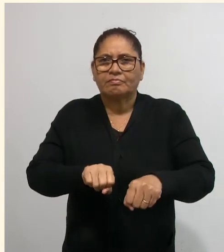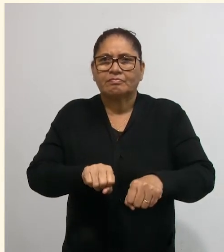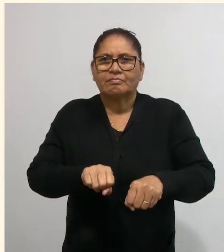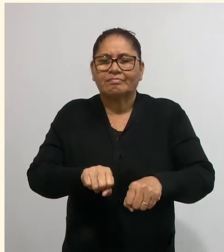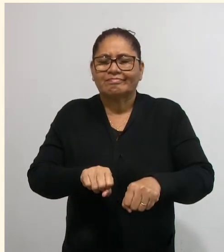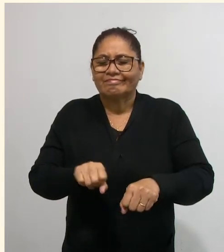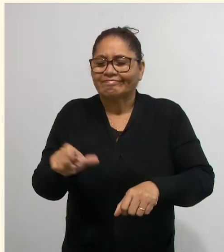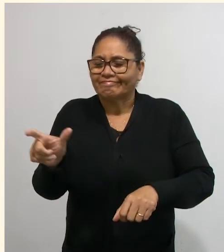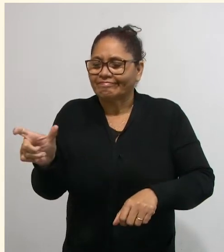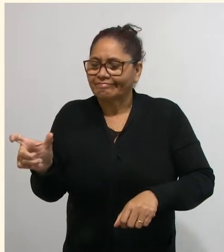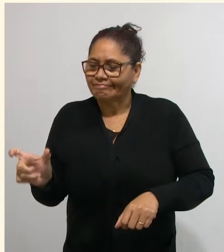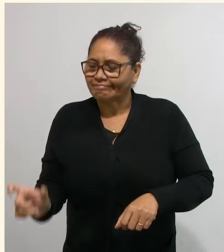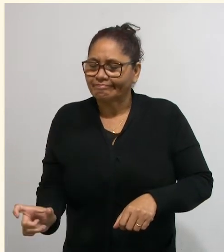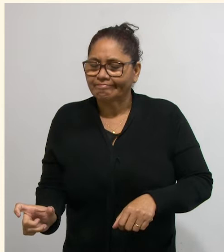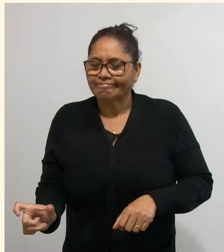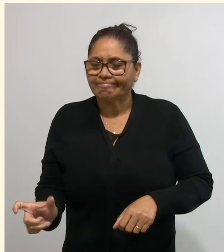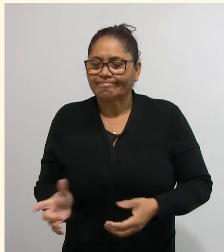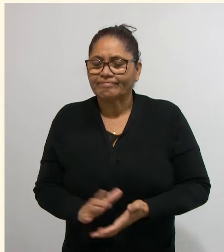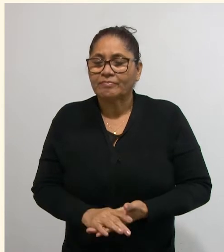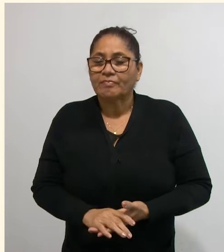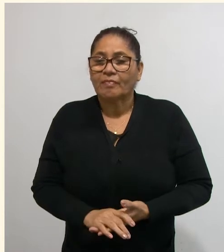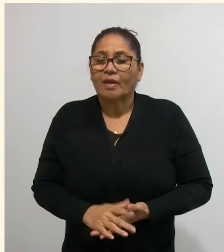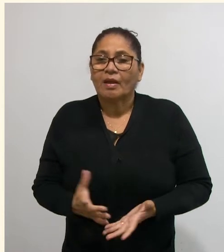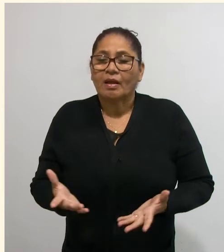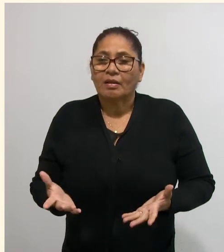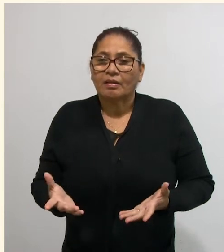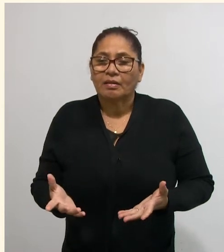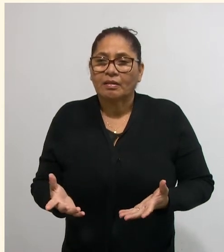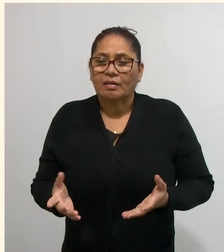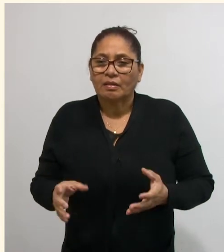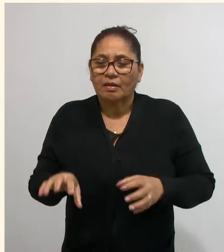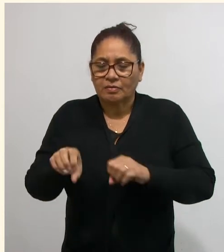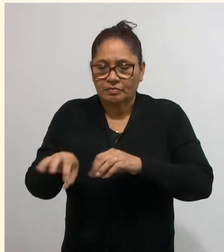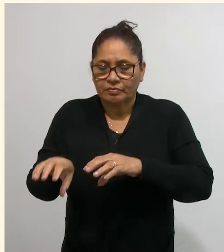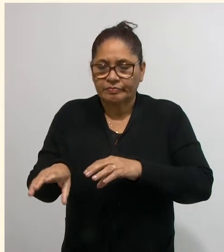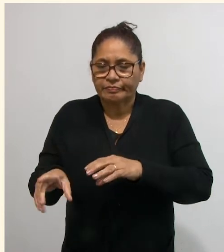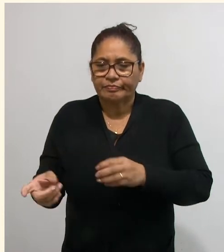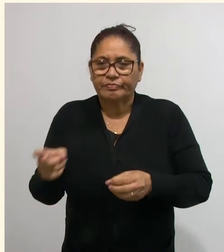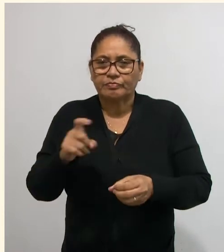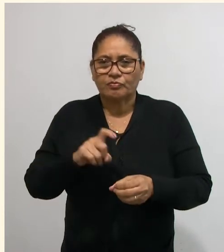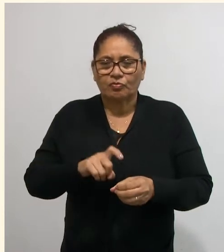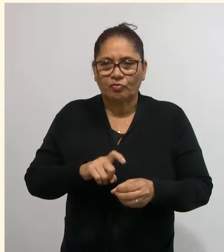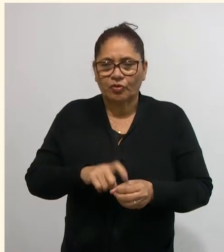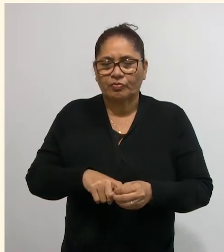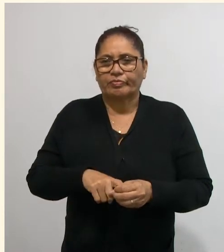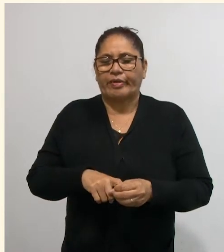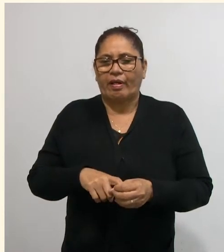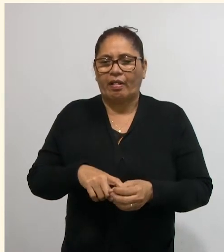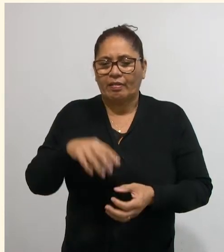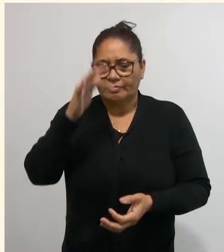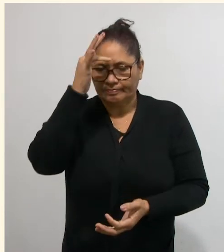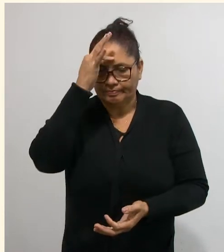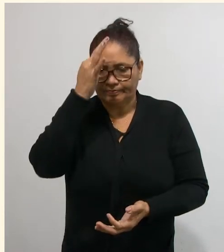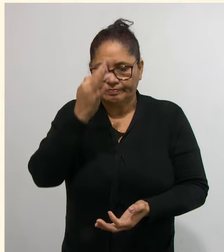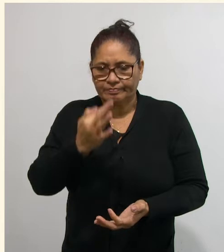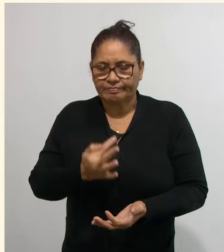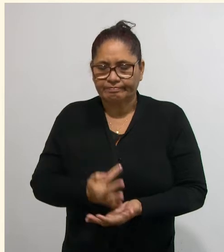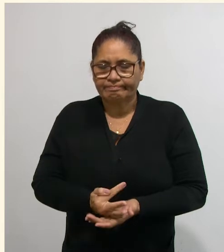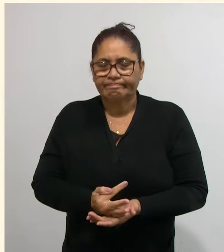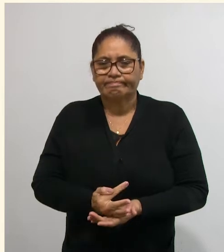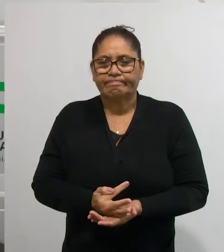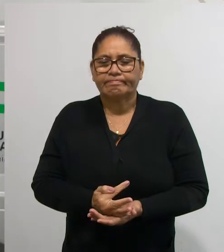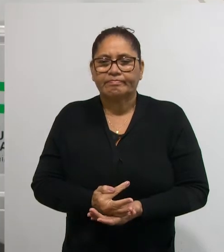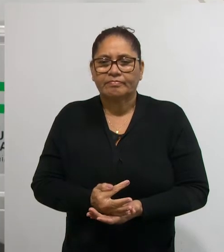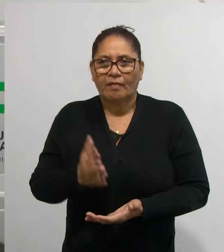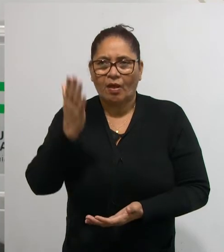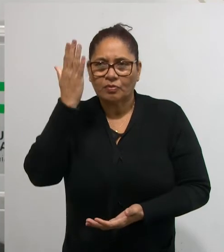conformar a pessoa. Ou seja, era uma educação voltada para a formação da moral e da fé. Como a gente sabe,